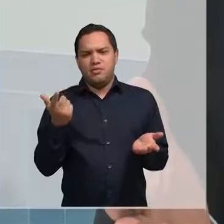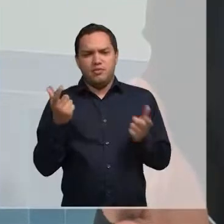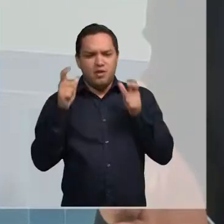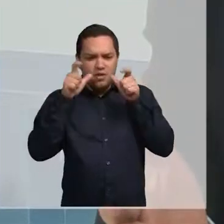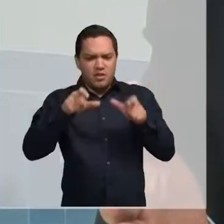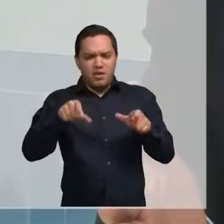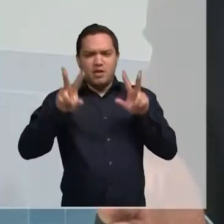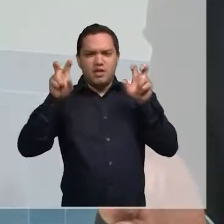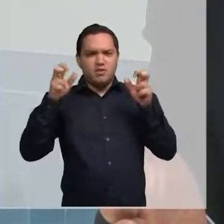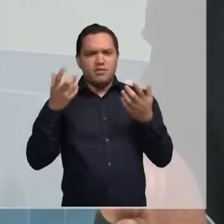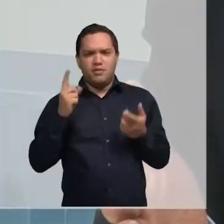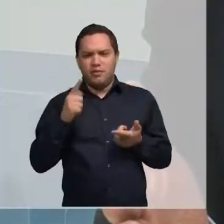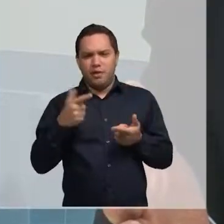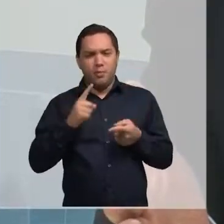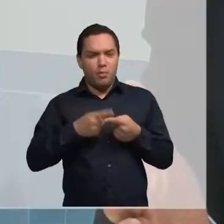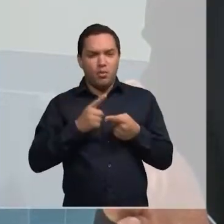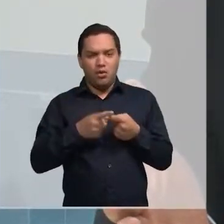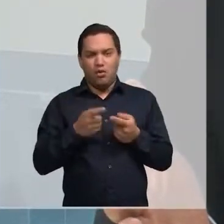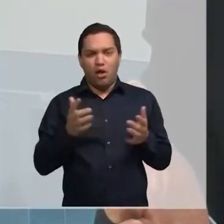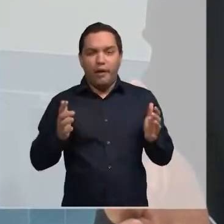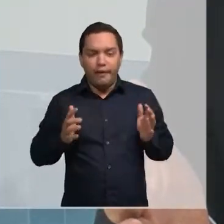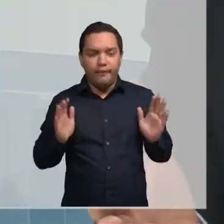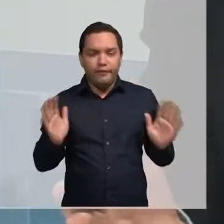65 milhões de brasileiros